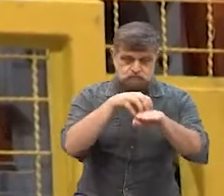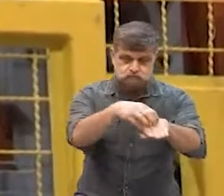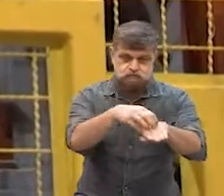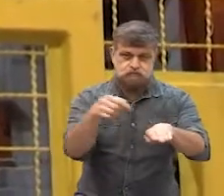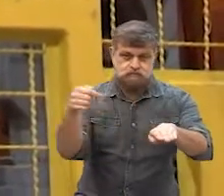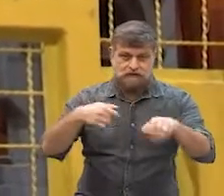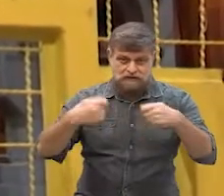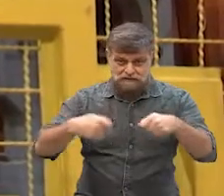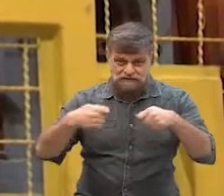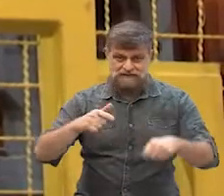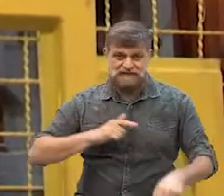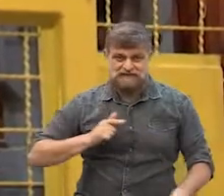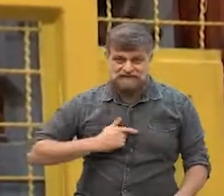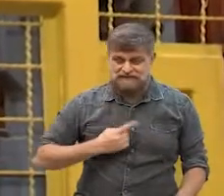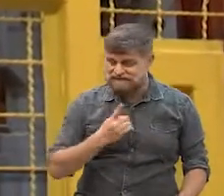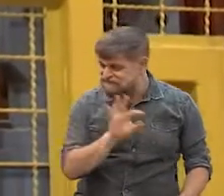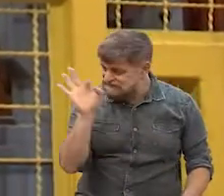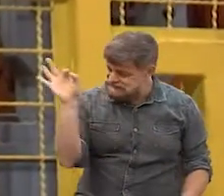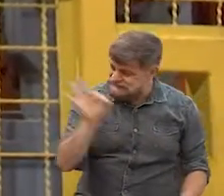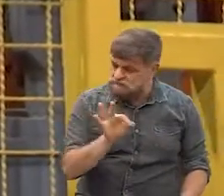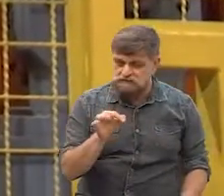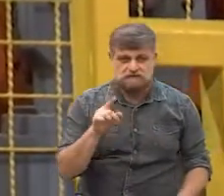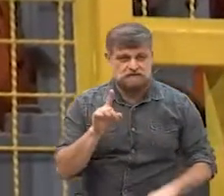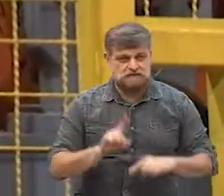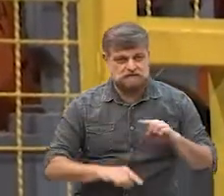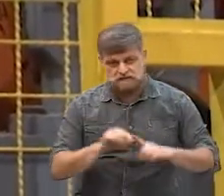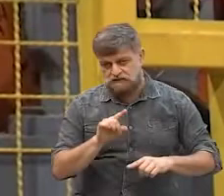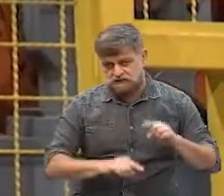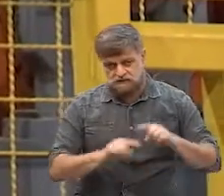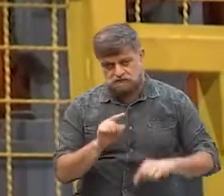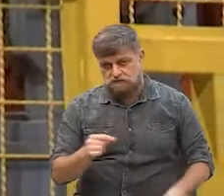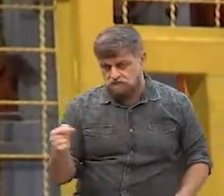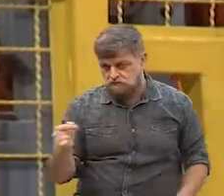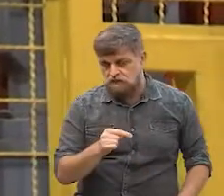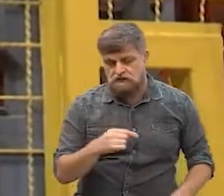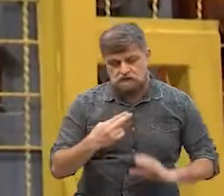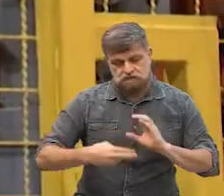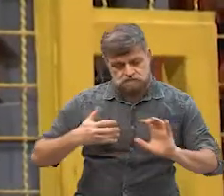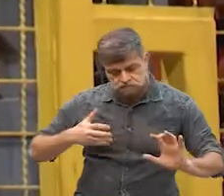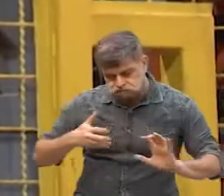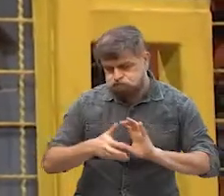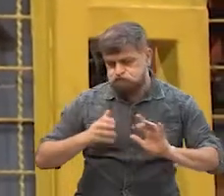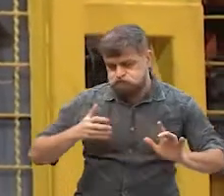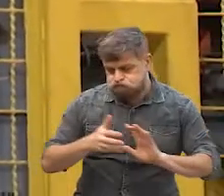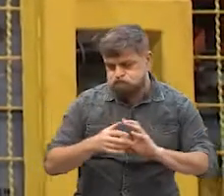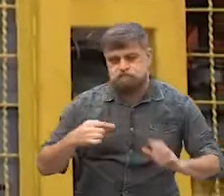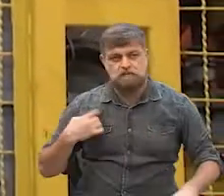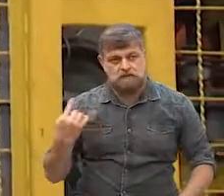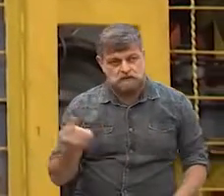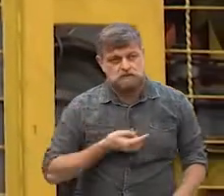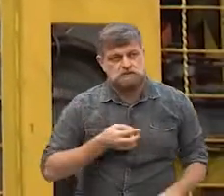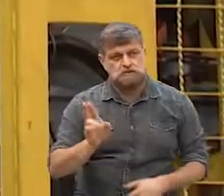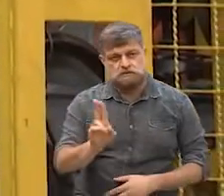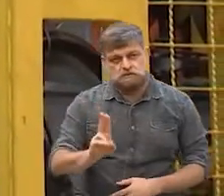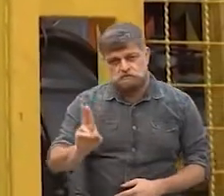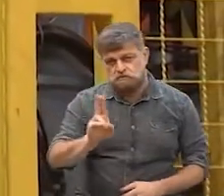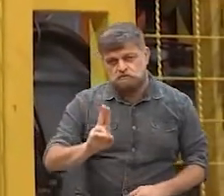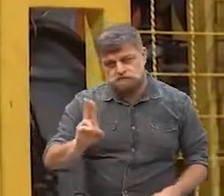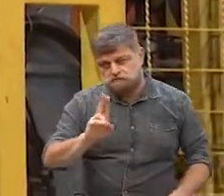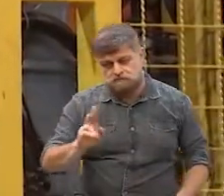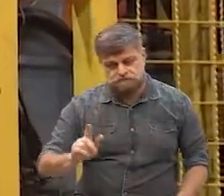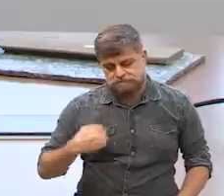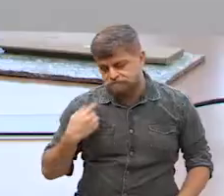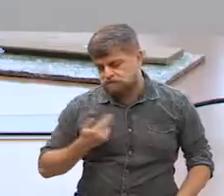até mesmo usado. 100% desse material, 100% é reciclável, né? E a gente usa, né, no